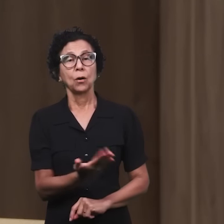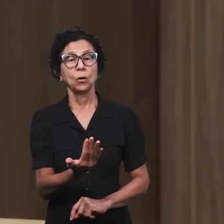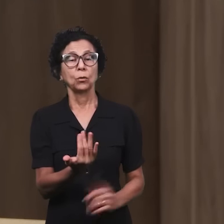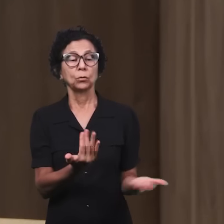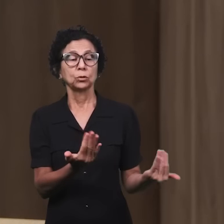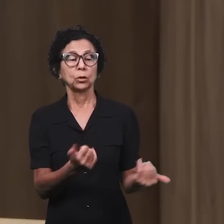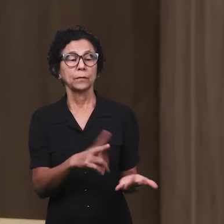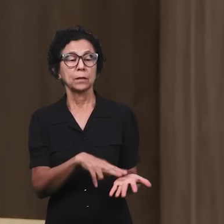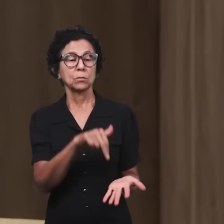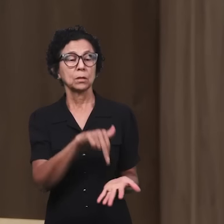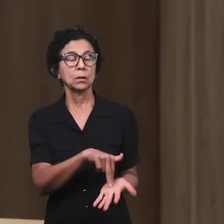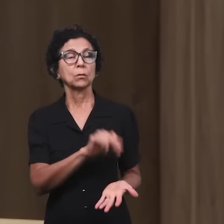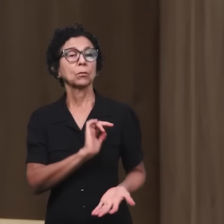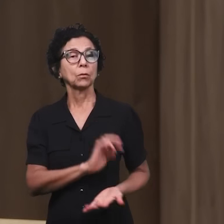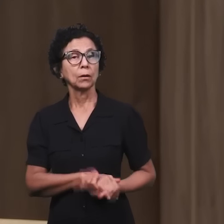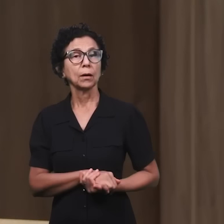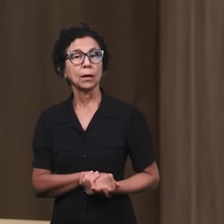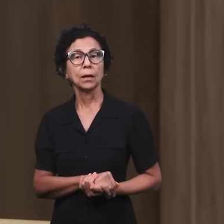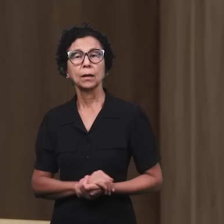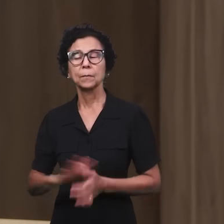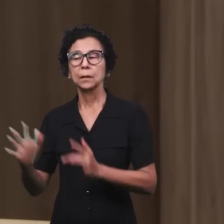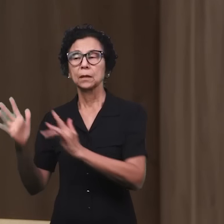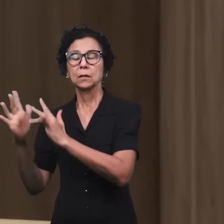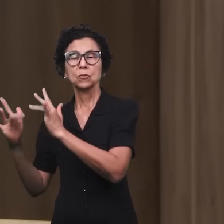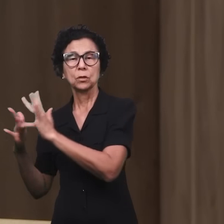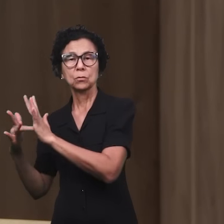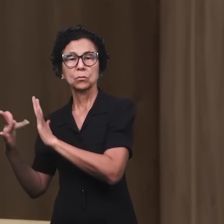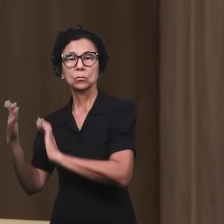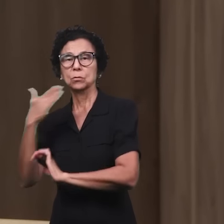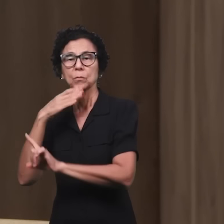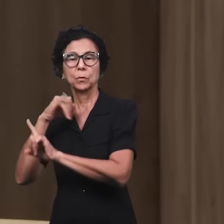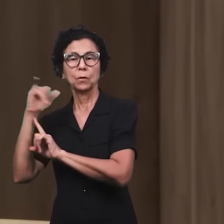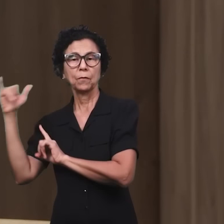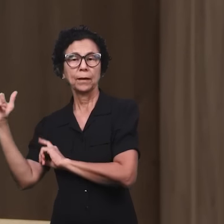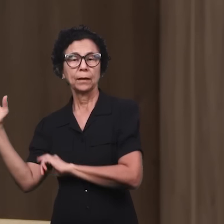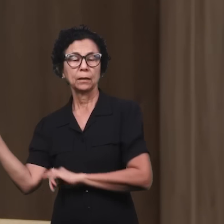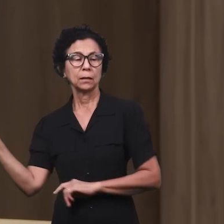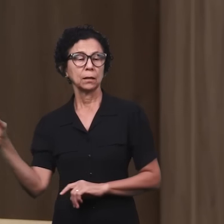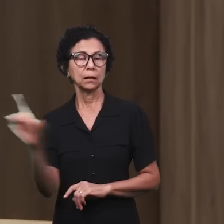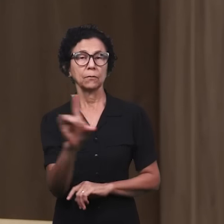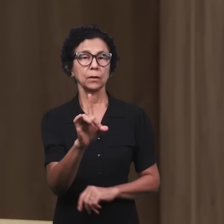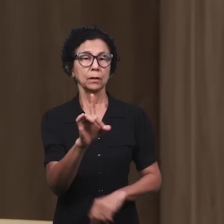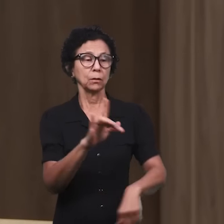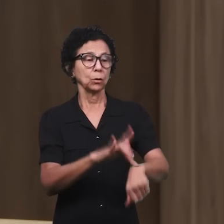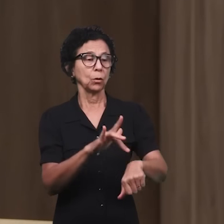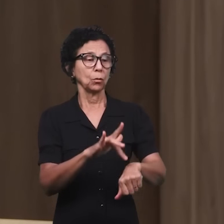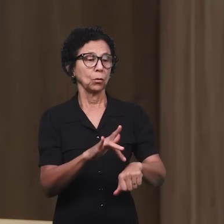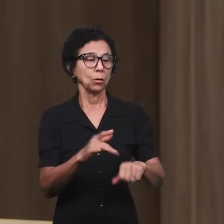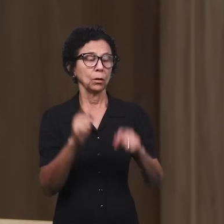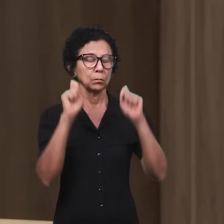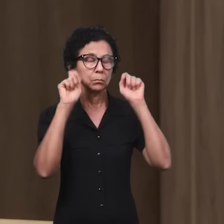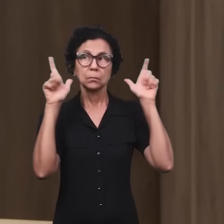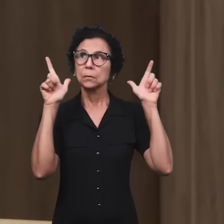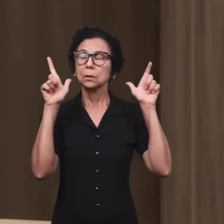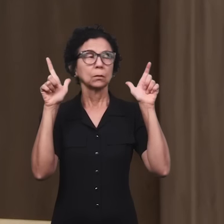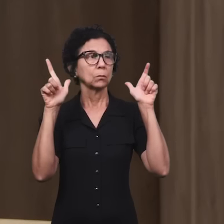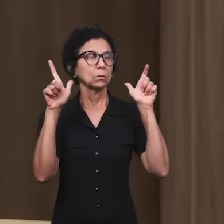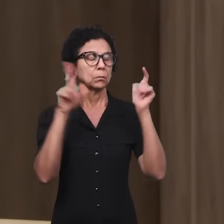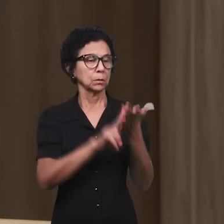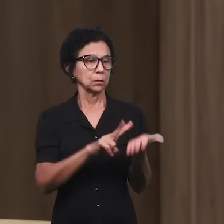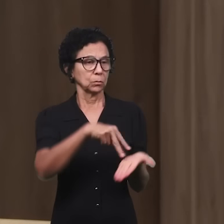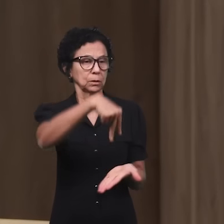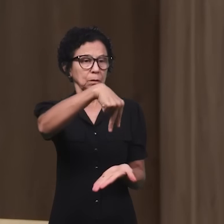Apareceu lá o profeta da Galileia, Glória a Deus. tocou no menino, ele ressuscitou. Glória a Jesus. O